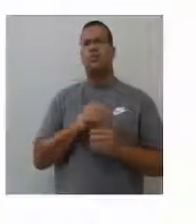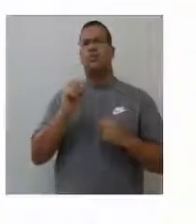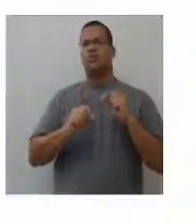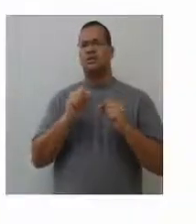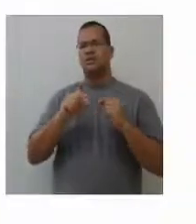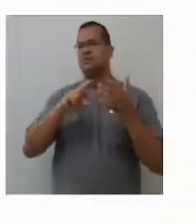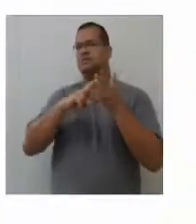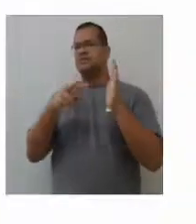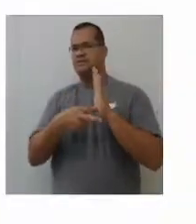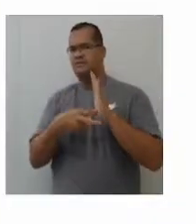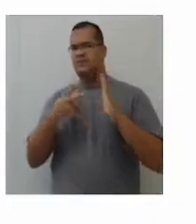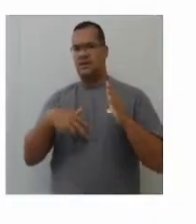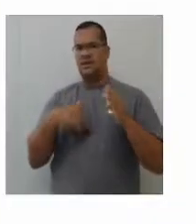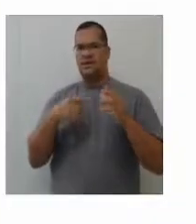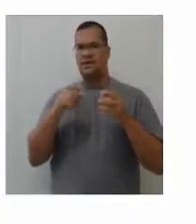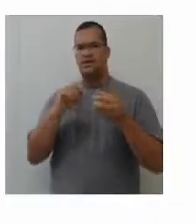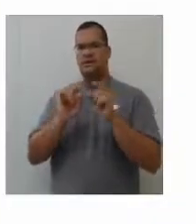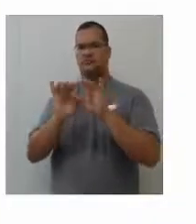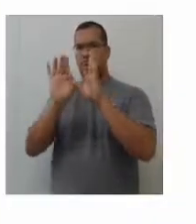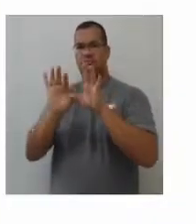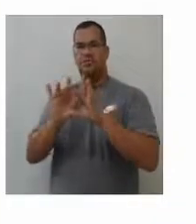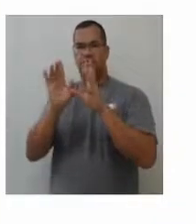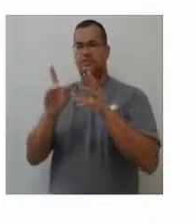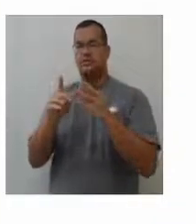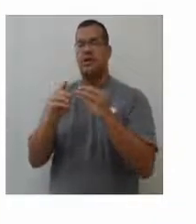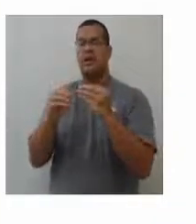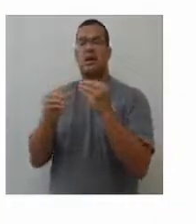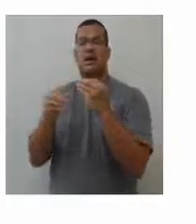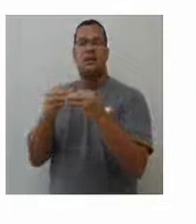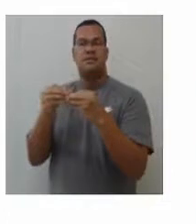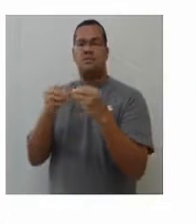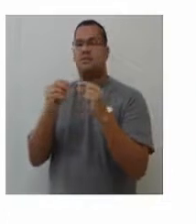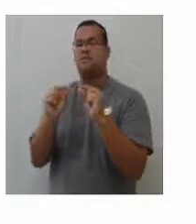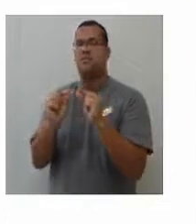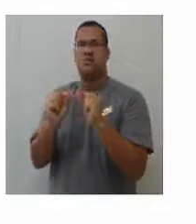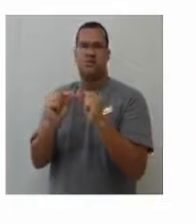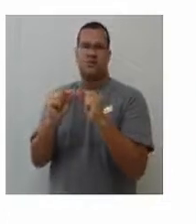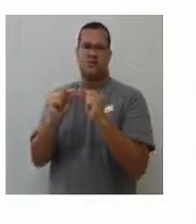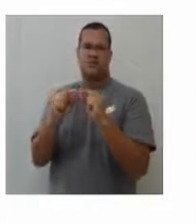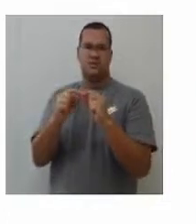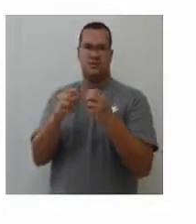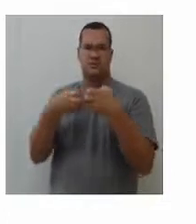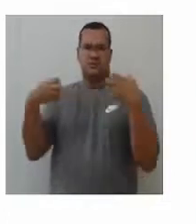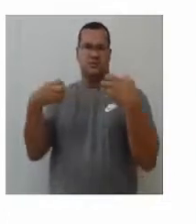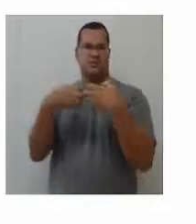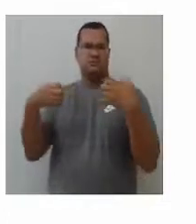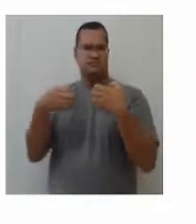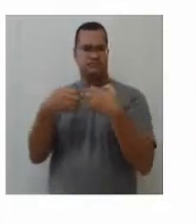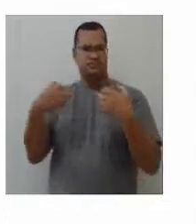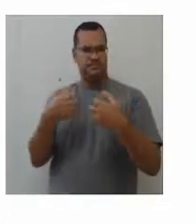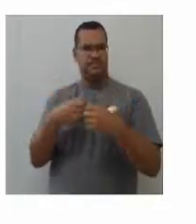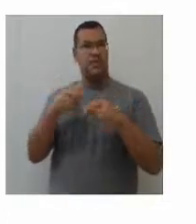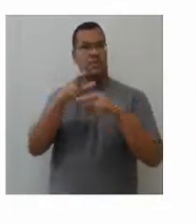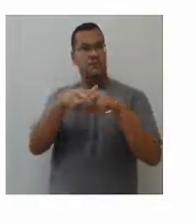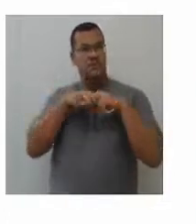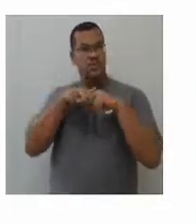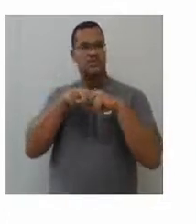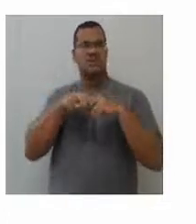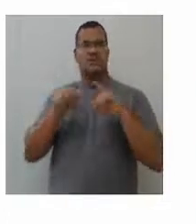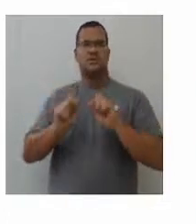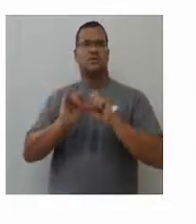que o poder de atração entre as moléculas é muito inferior ao poder de repulsão. É por isso que o